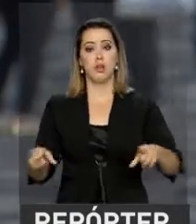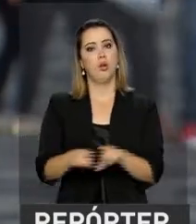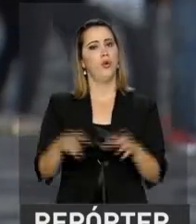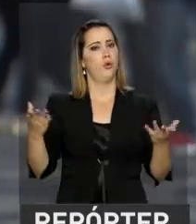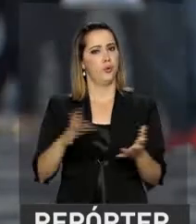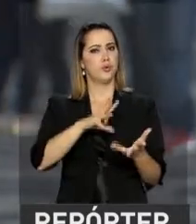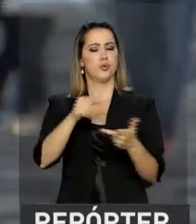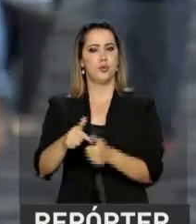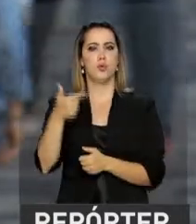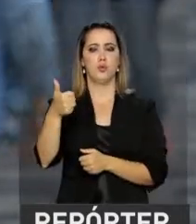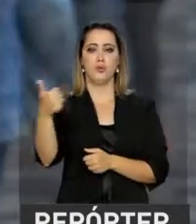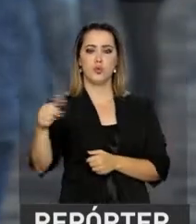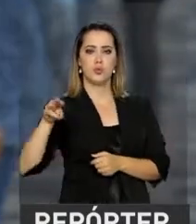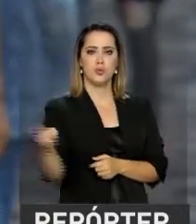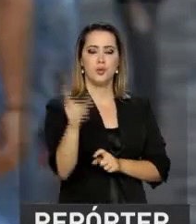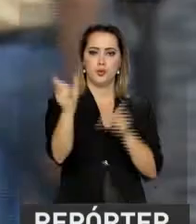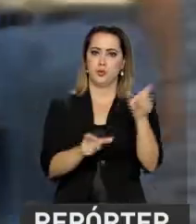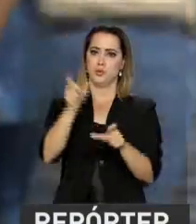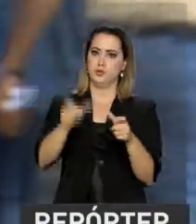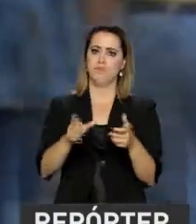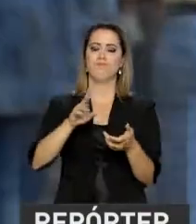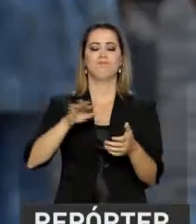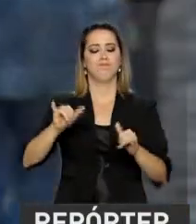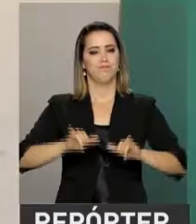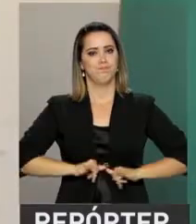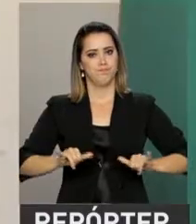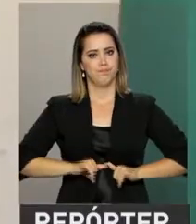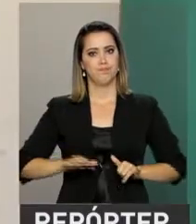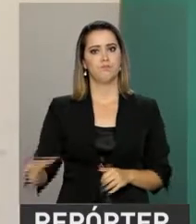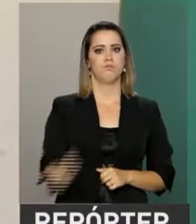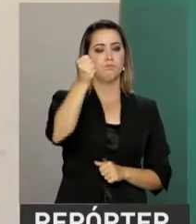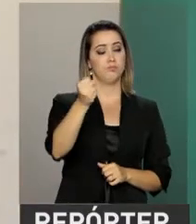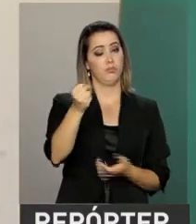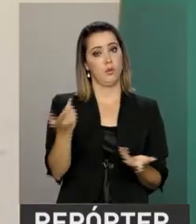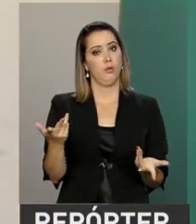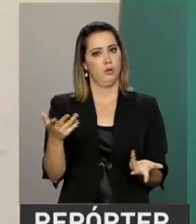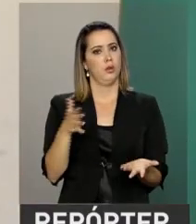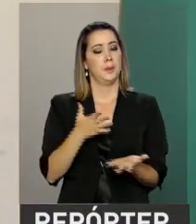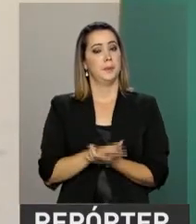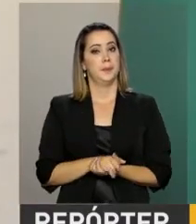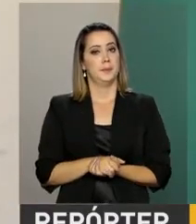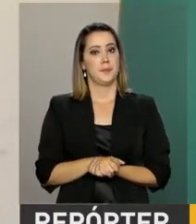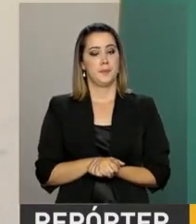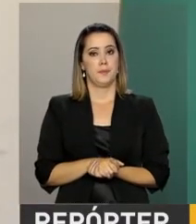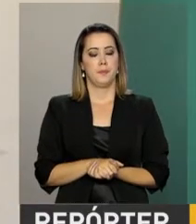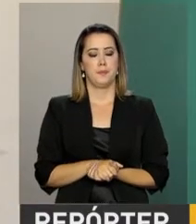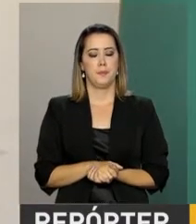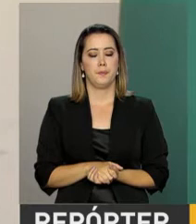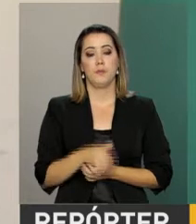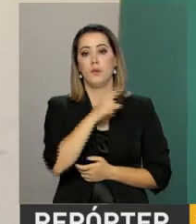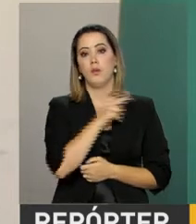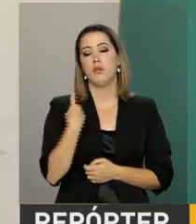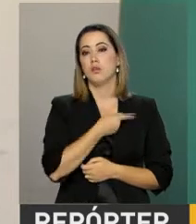mundo cerca de 21 milhões de pessoas vítimas do tráfico. Normalmente, o que a gente percebe é que o